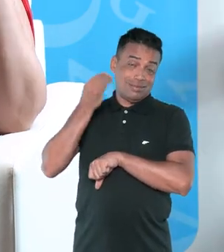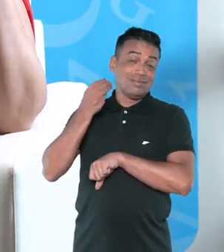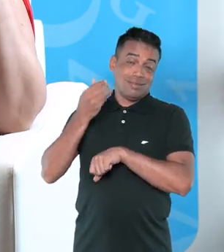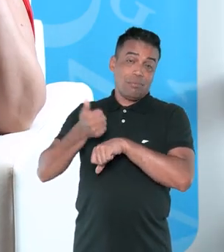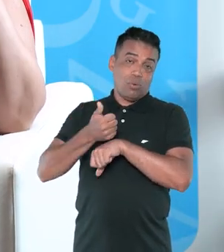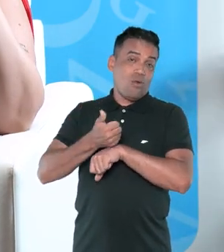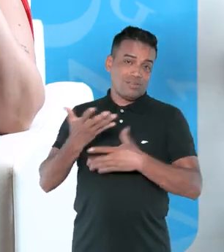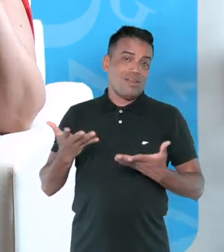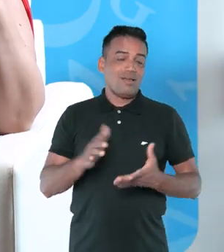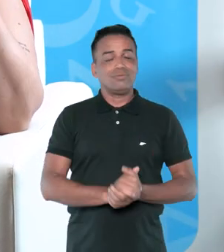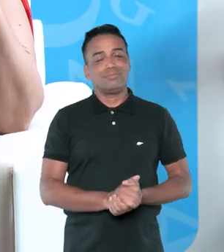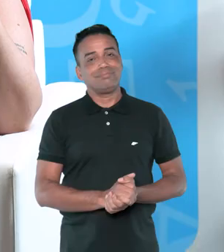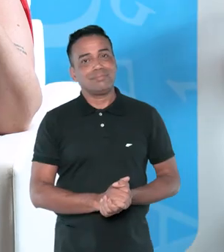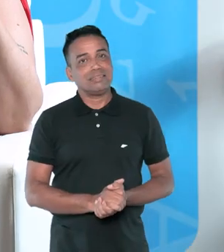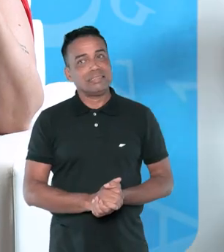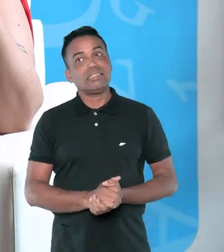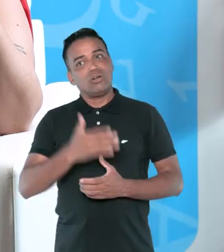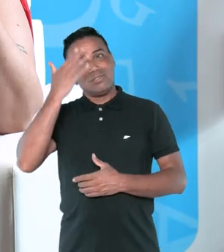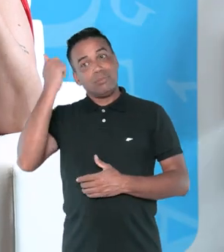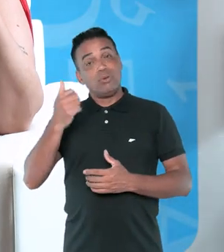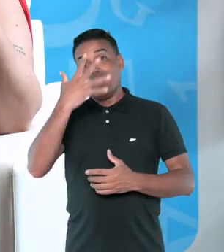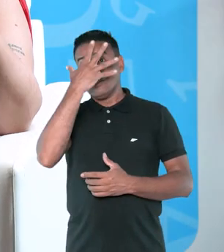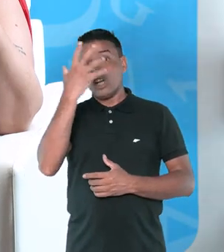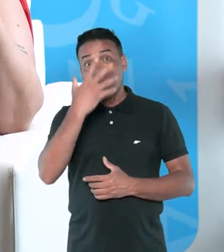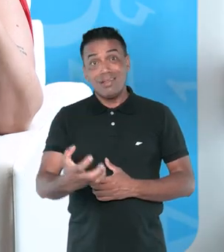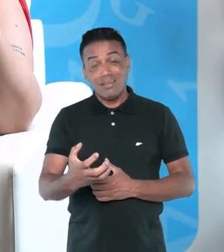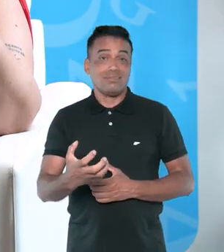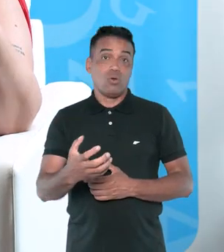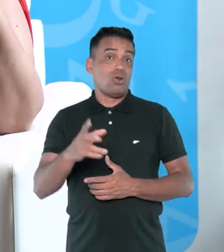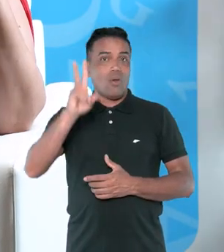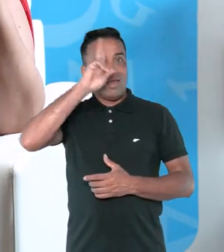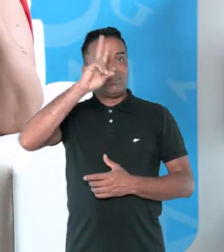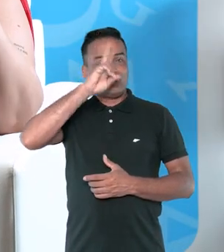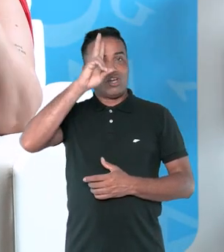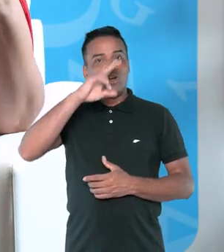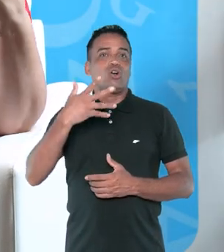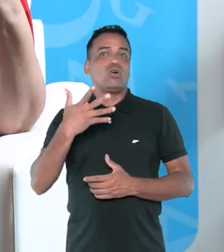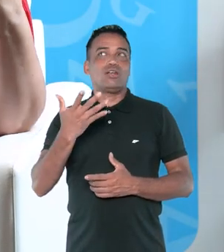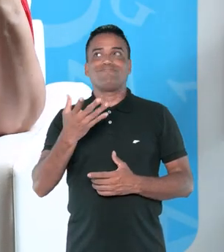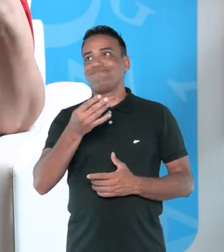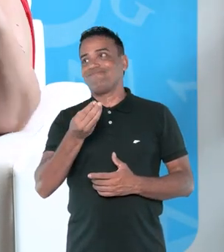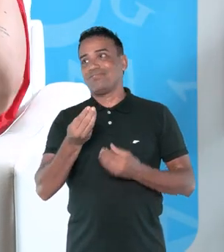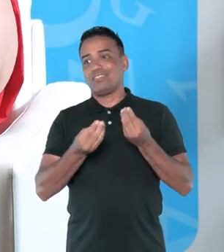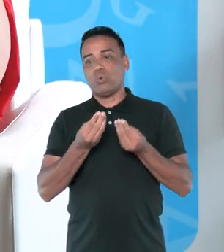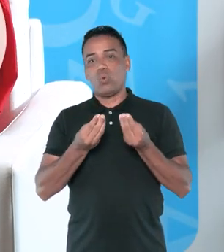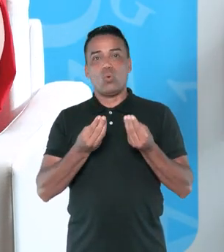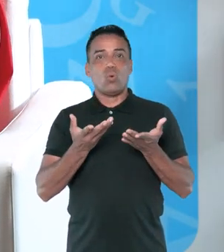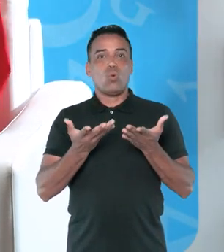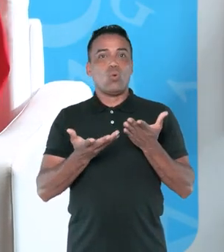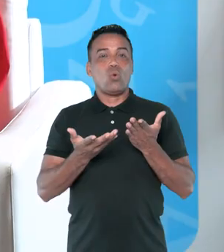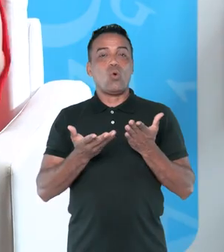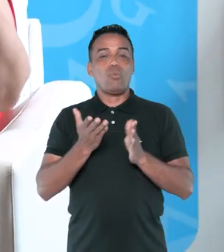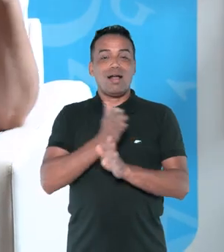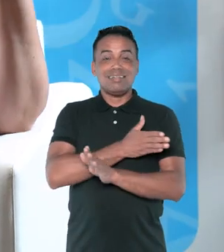mas eu sabia que o que ia chamar a atenção, fazer com que ele me chamasse, não era a história, e aí eu tinha que, de uma terça para a quinta, ter uma história